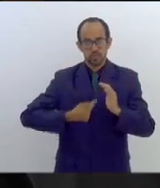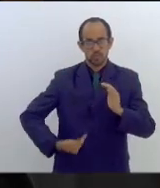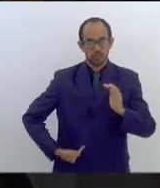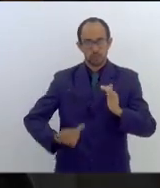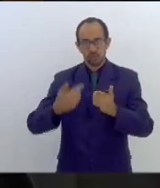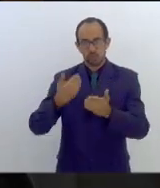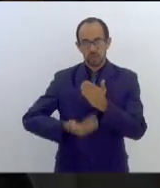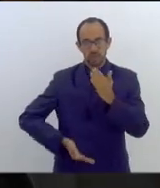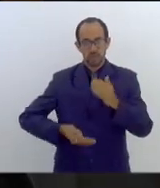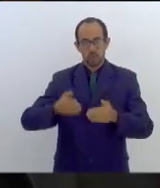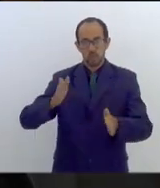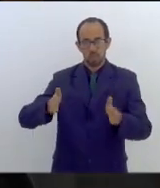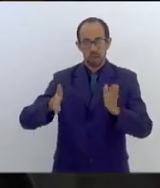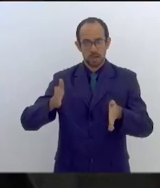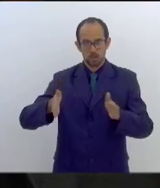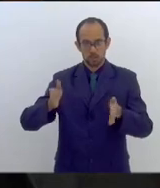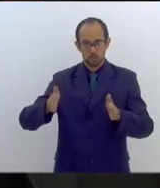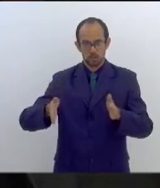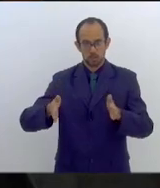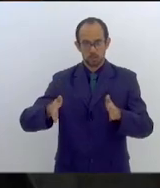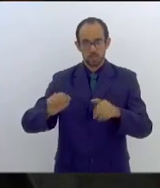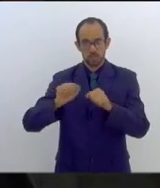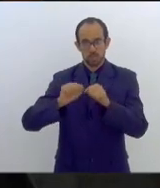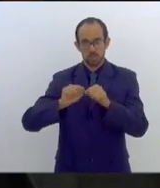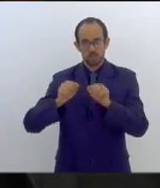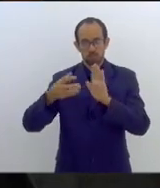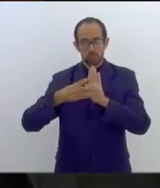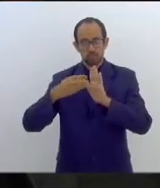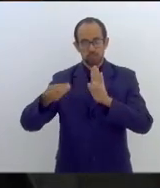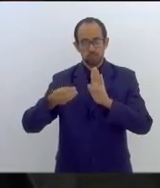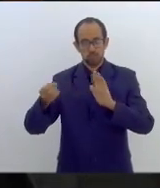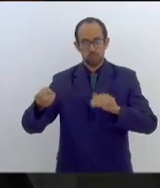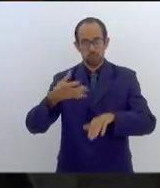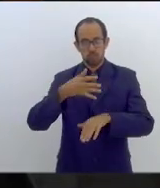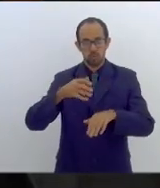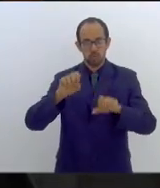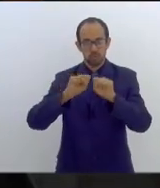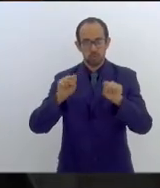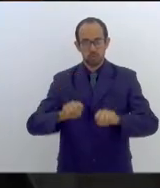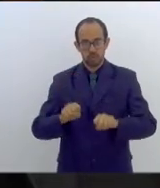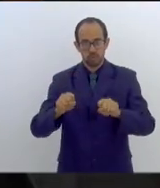prazo para fazer a modelagem do novo serviço de barcas.